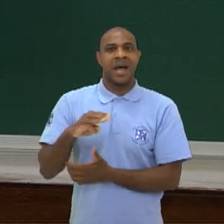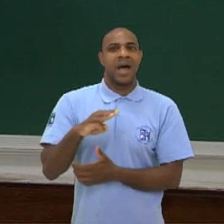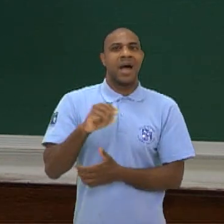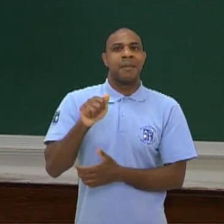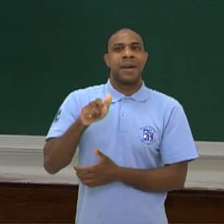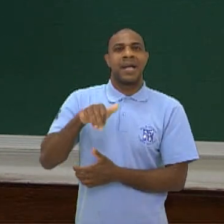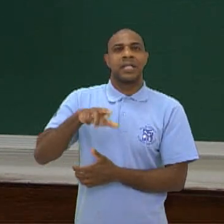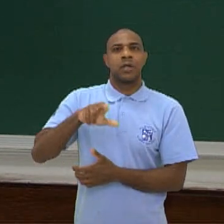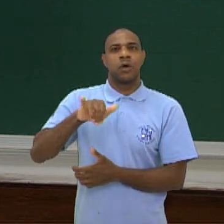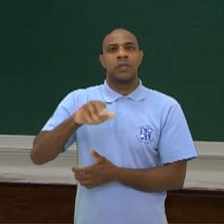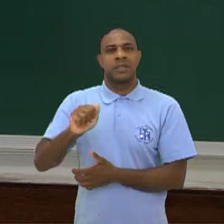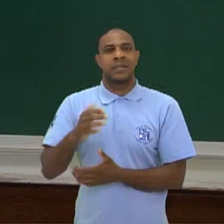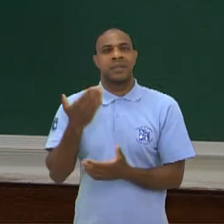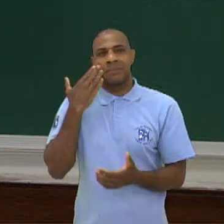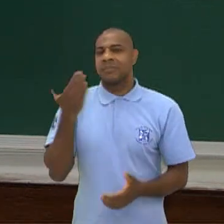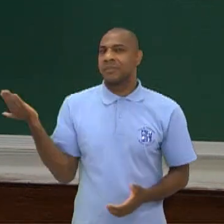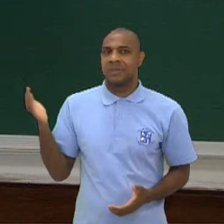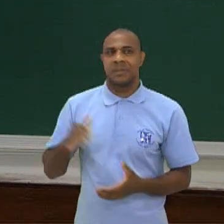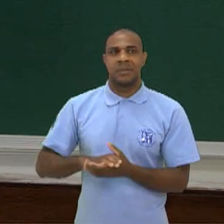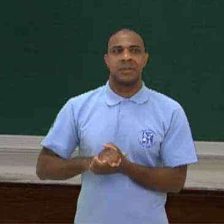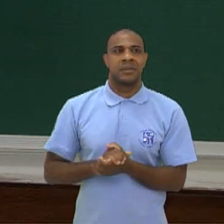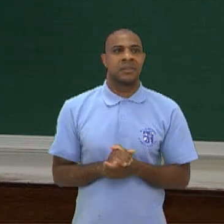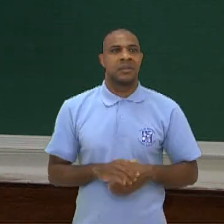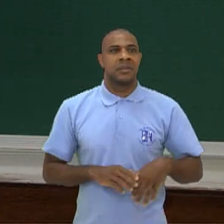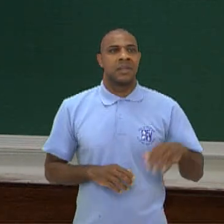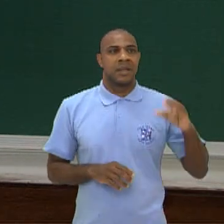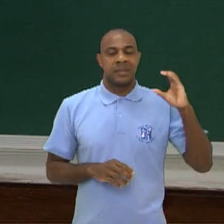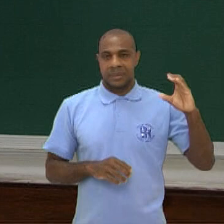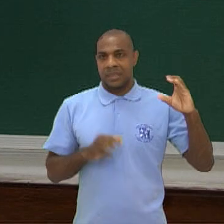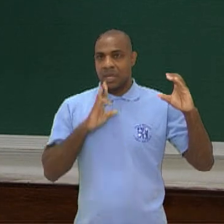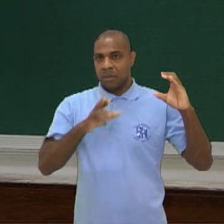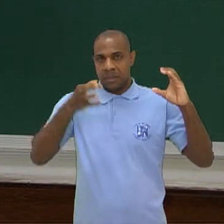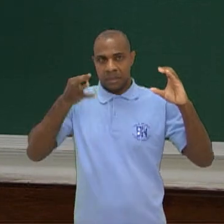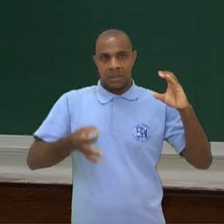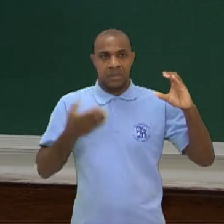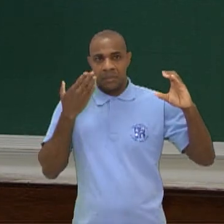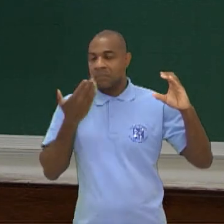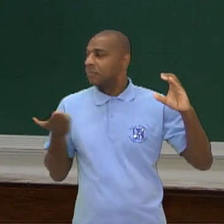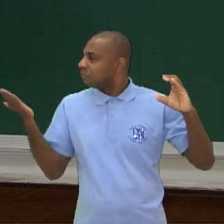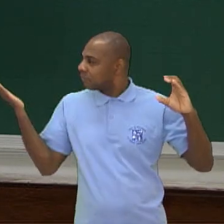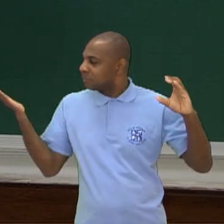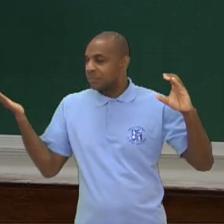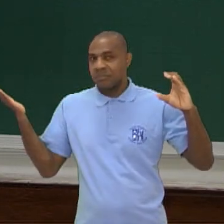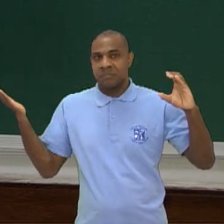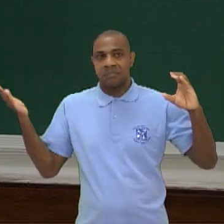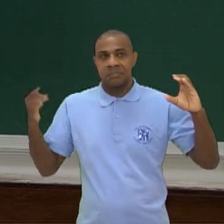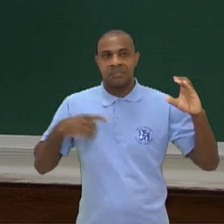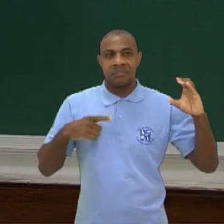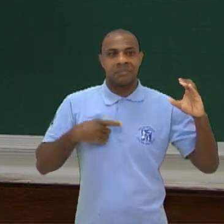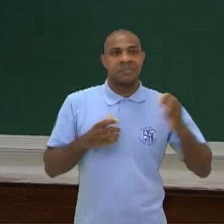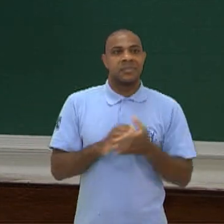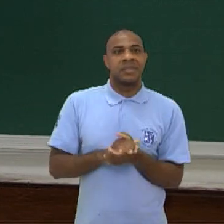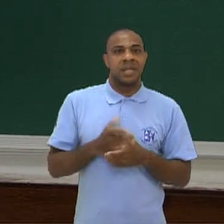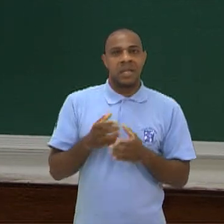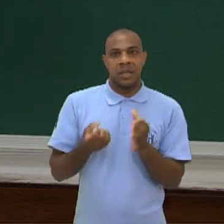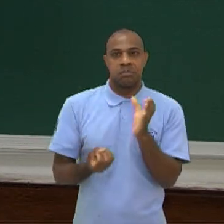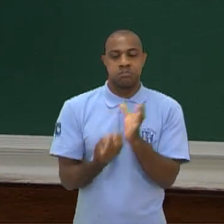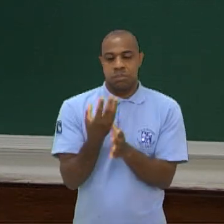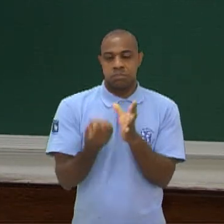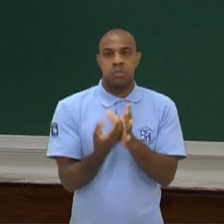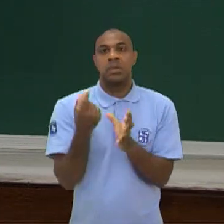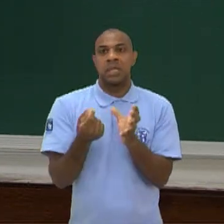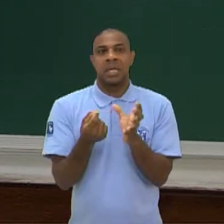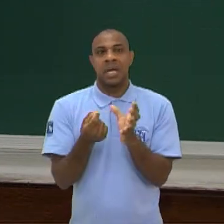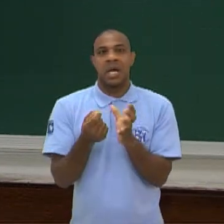é o fitoplâncton marinho, gente, né? Então, o fitoplâncton, essas microalgas, são as maiores produtoras de oxigênio do planeta.